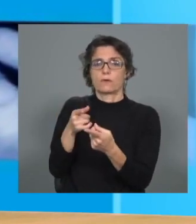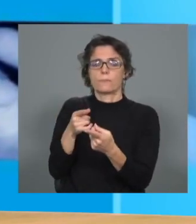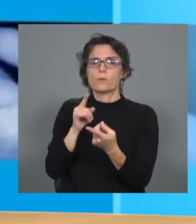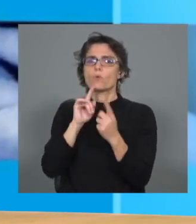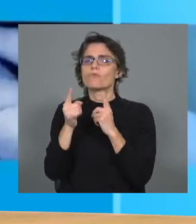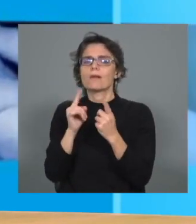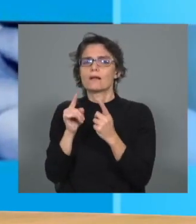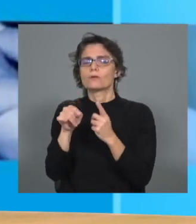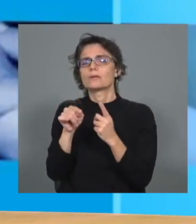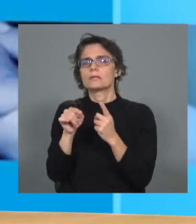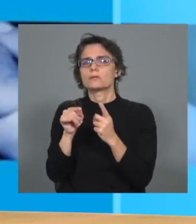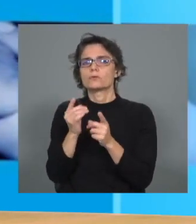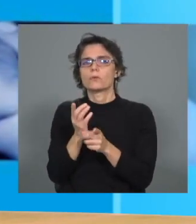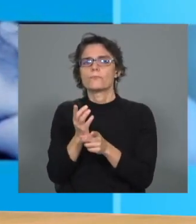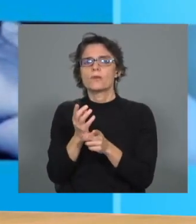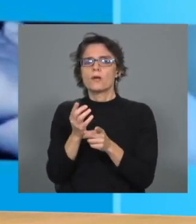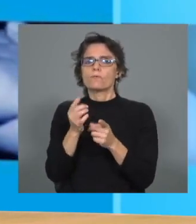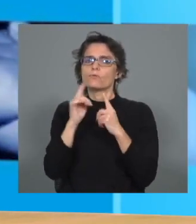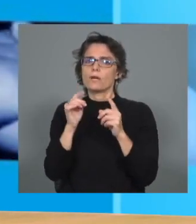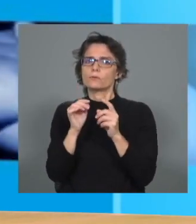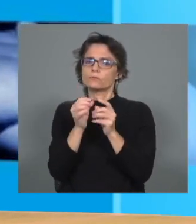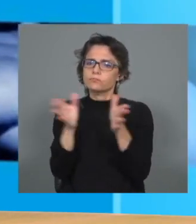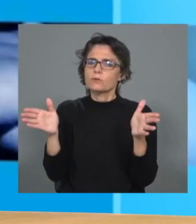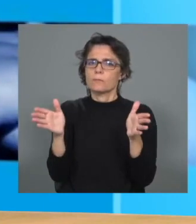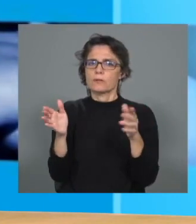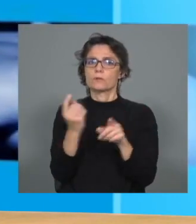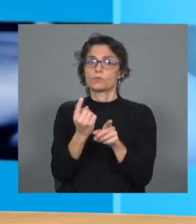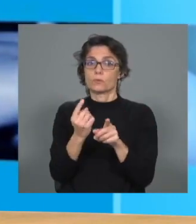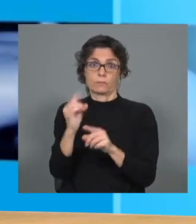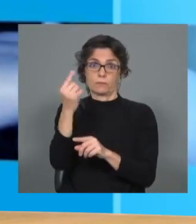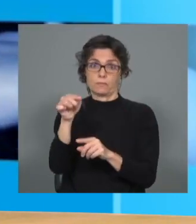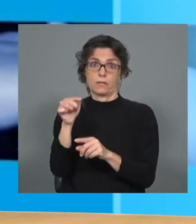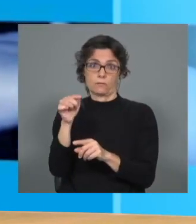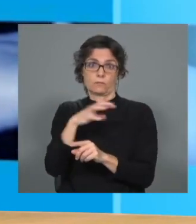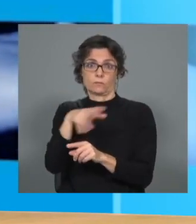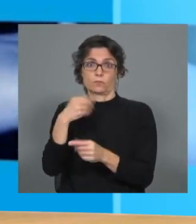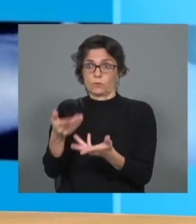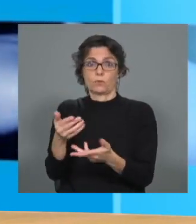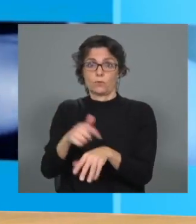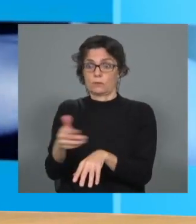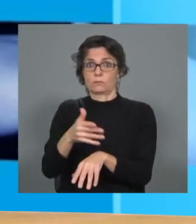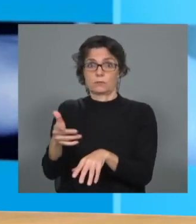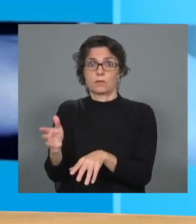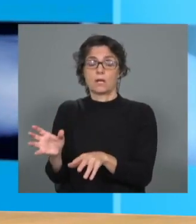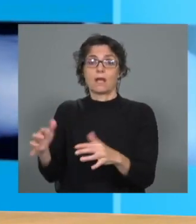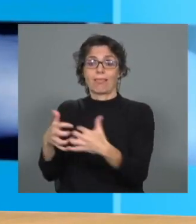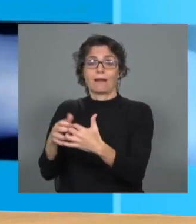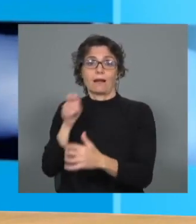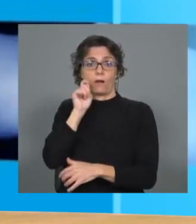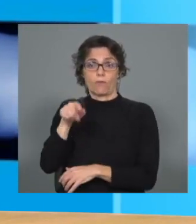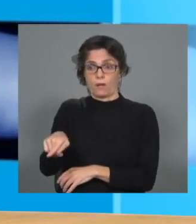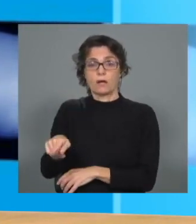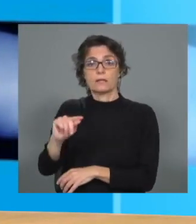não foi virado para dentro. Desde logo porque o mundo está a viver uma guerra de consequências imprevisíveis na Ucrânia, mas não só, há muitas